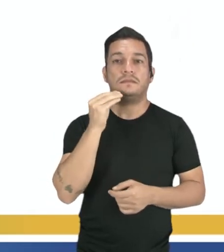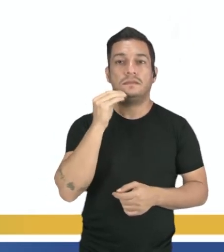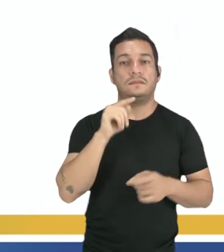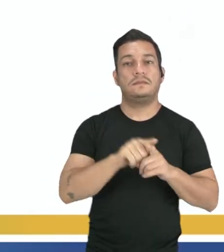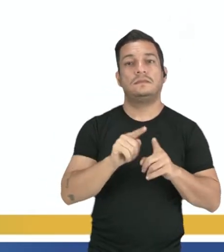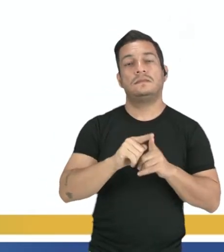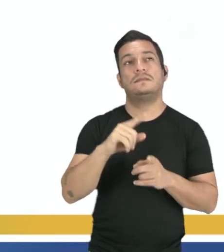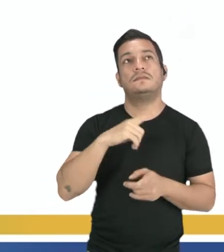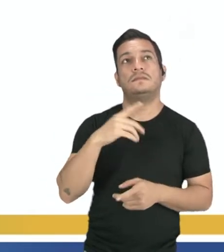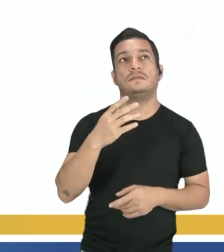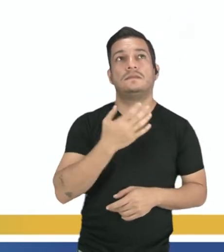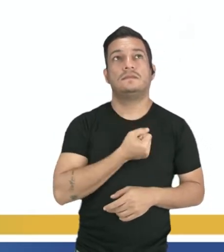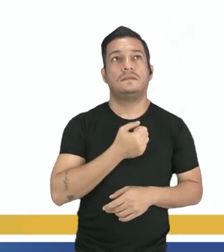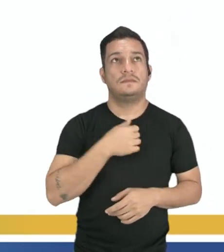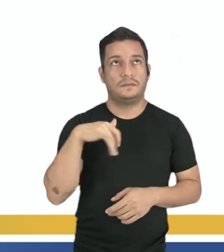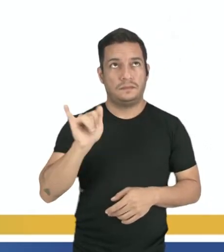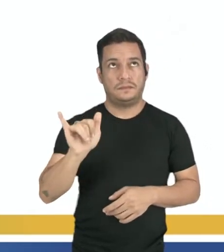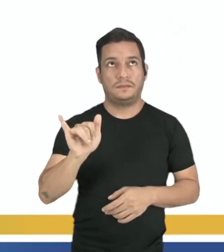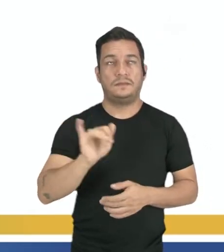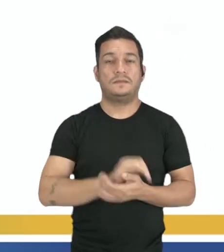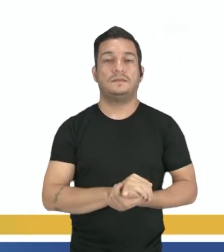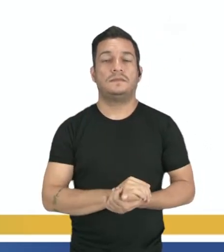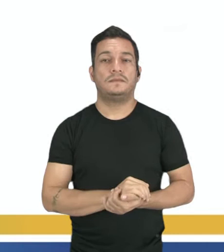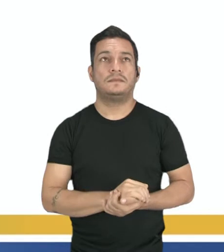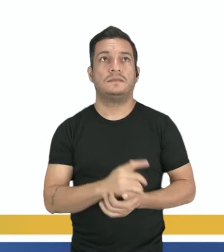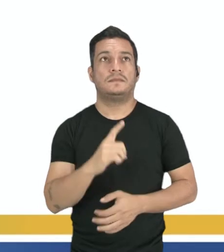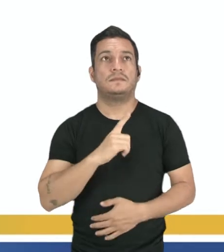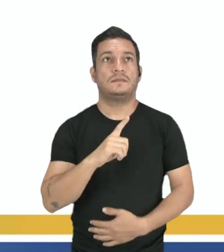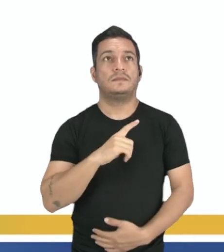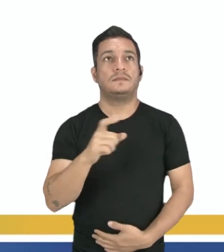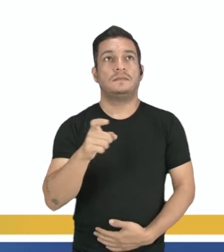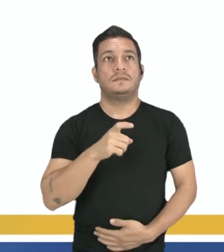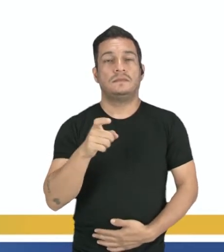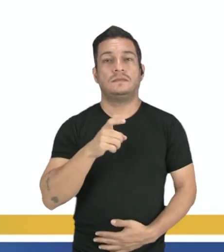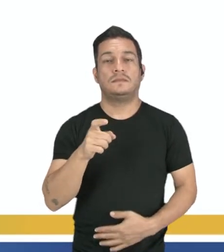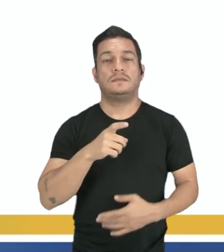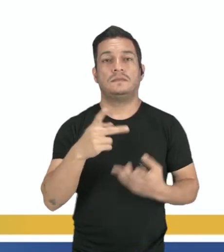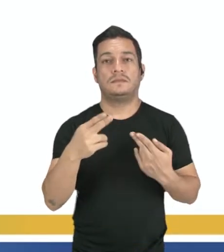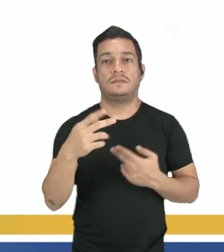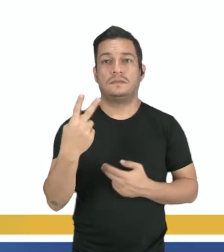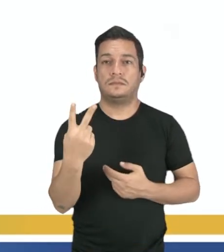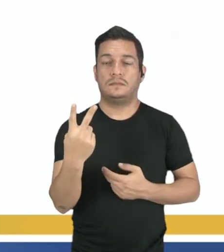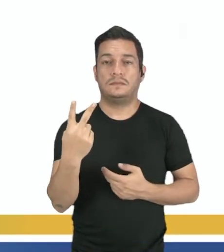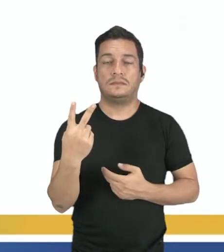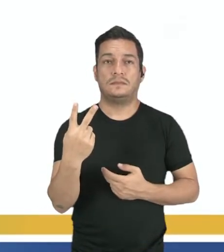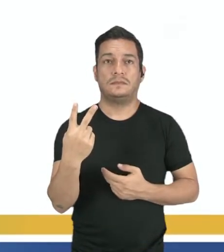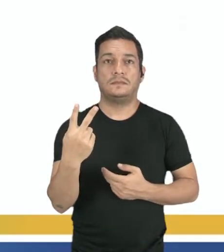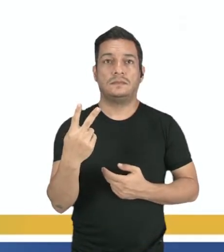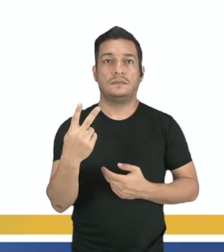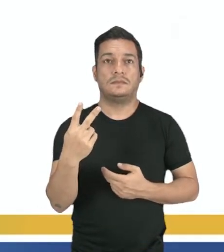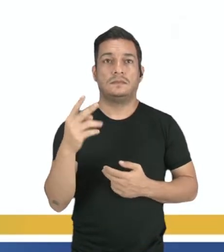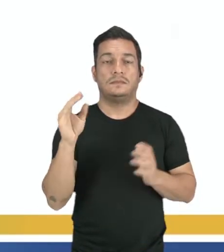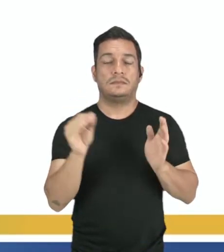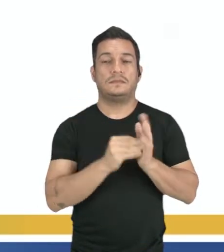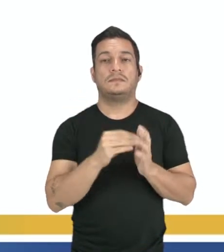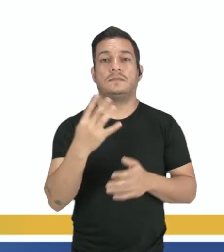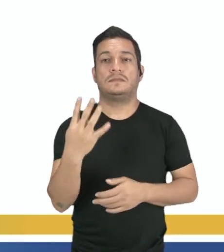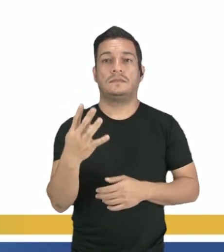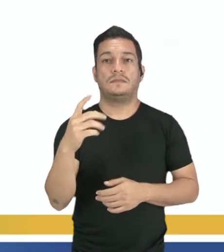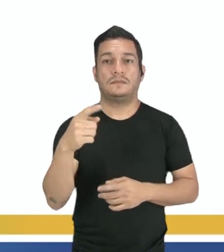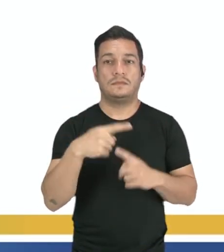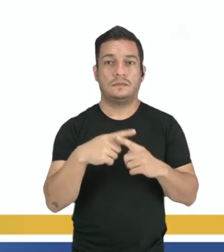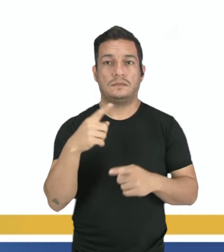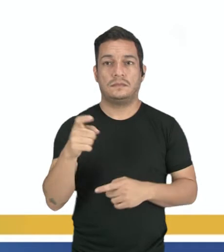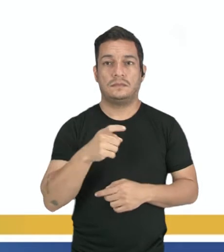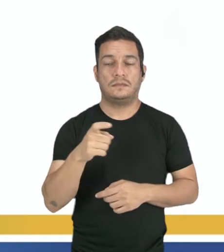o valor para y. Então, nós temos aí um x igual a 2, então, no lugar de colocarmos 4 vezes